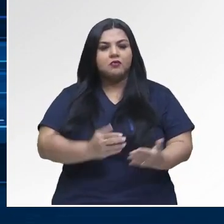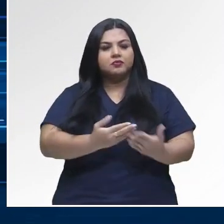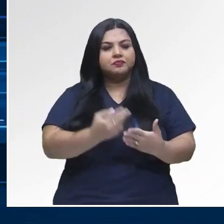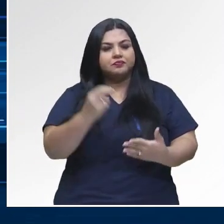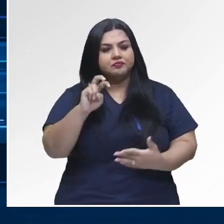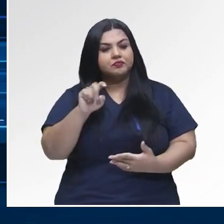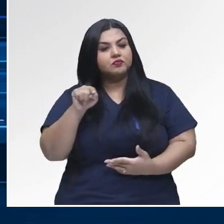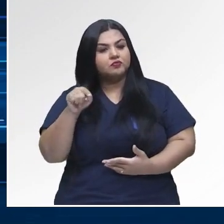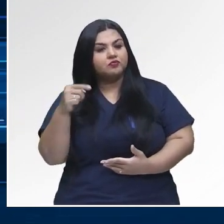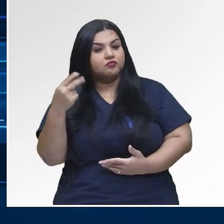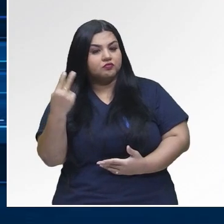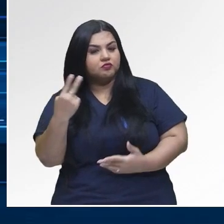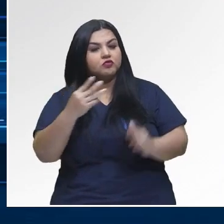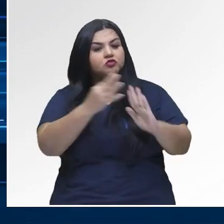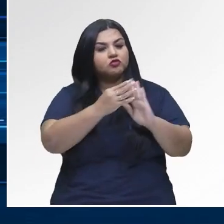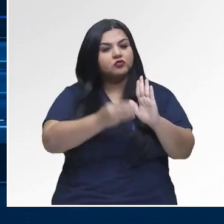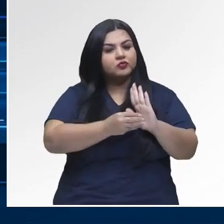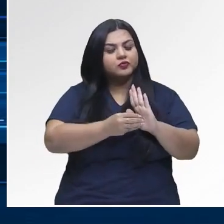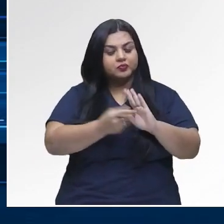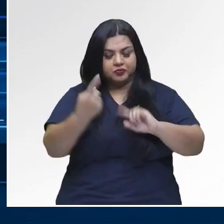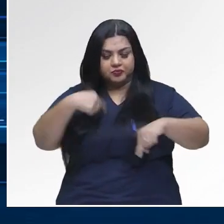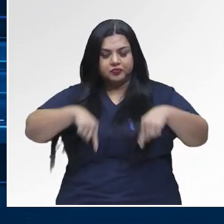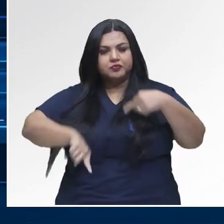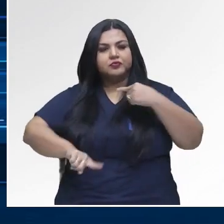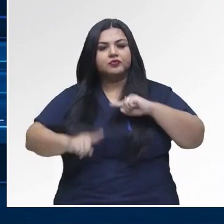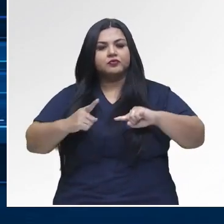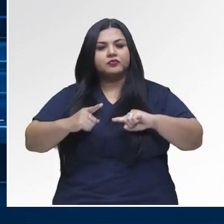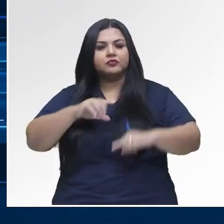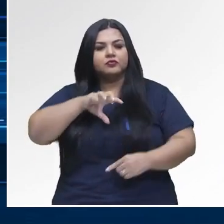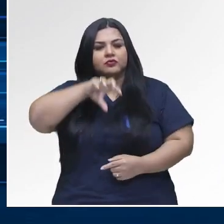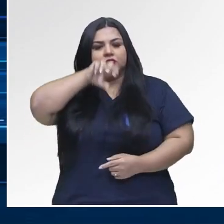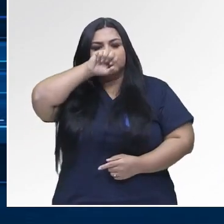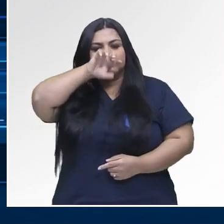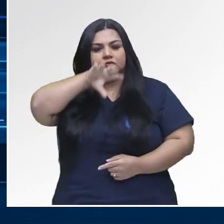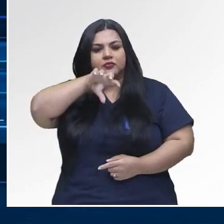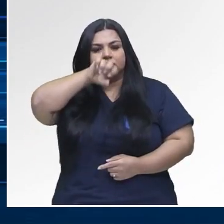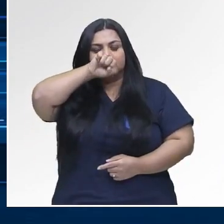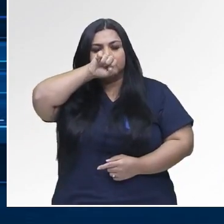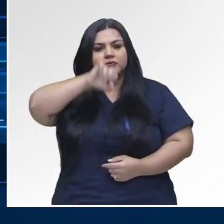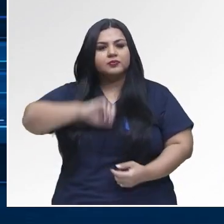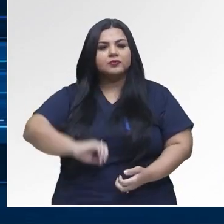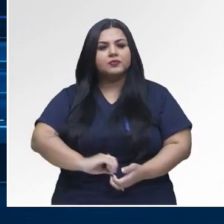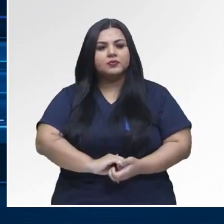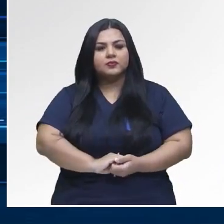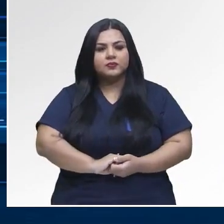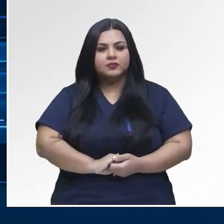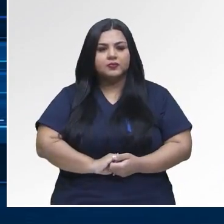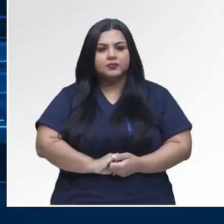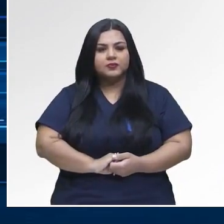Aula 5.2. Conteúdo: Sistema respiratório.